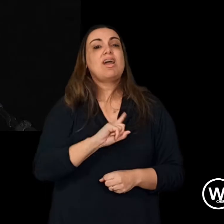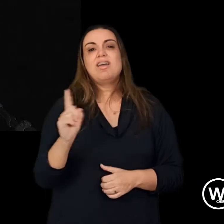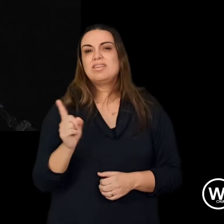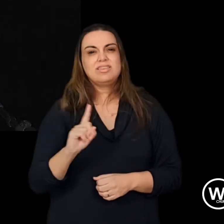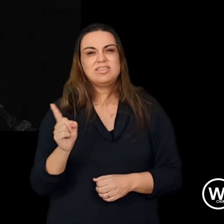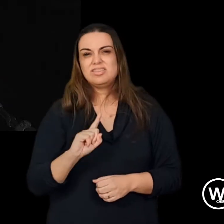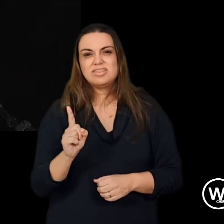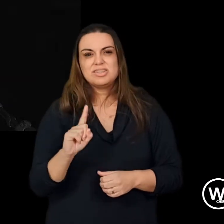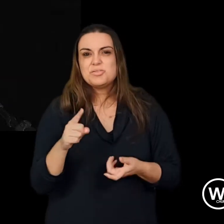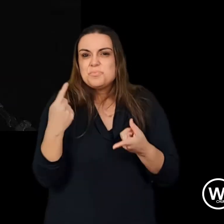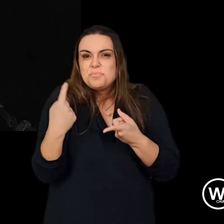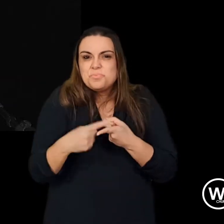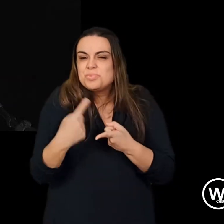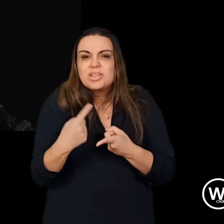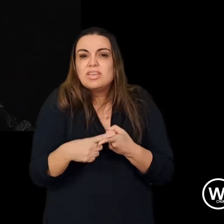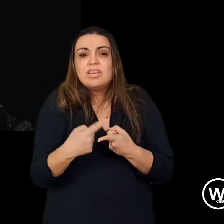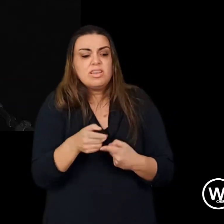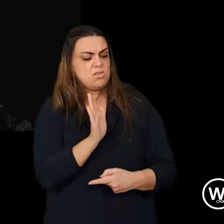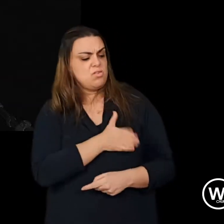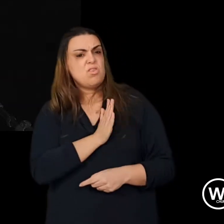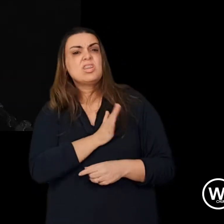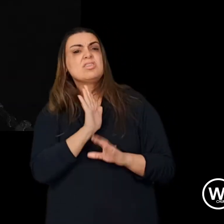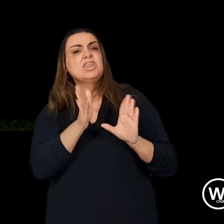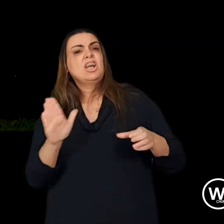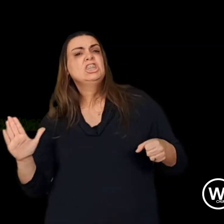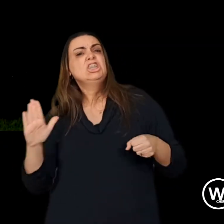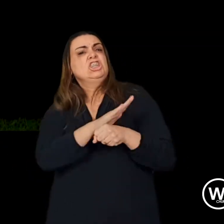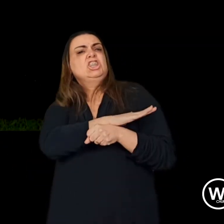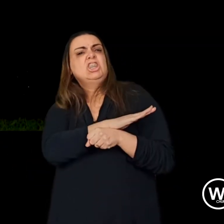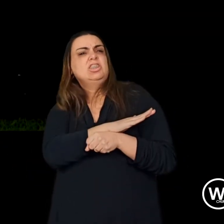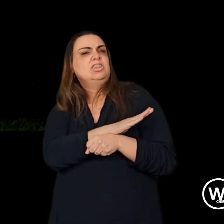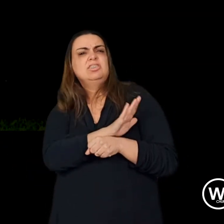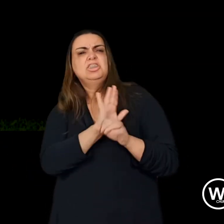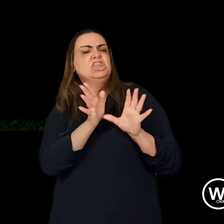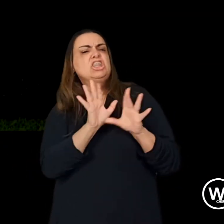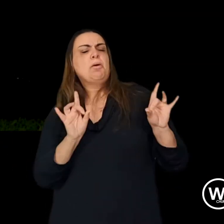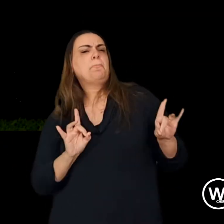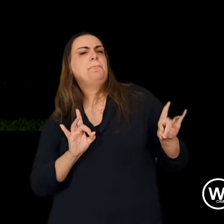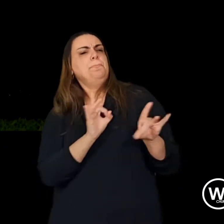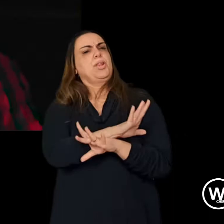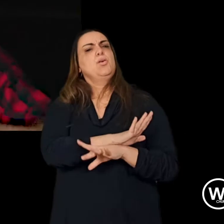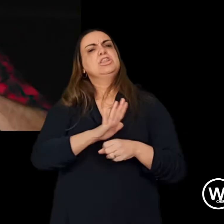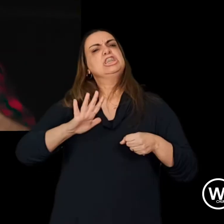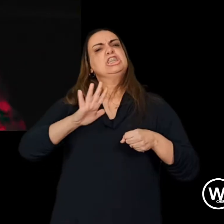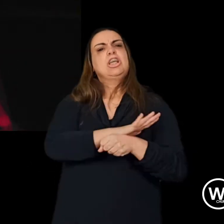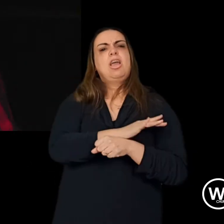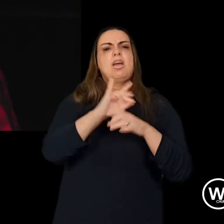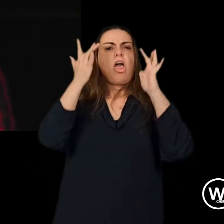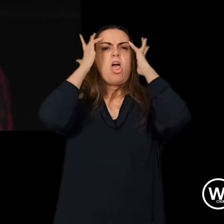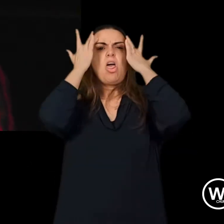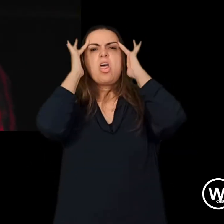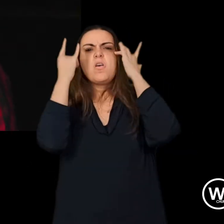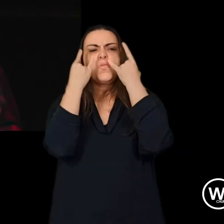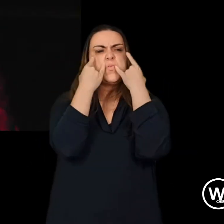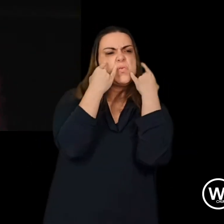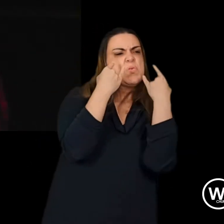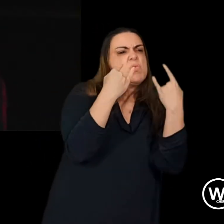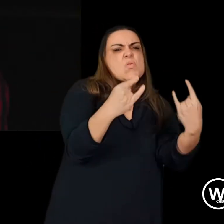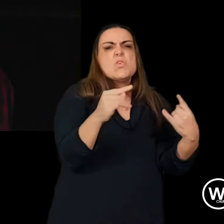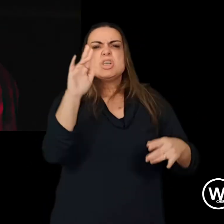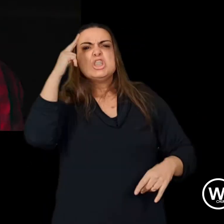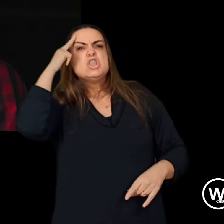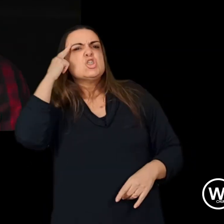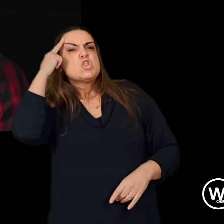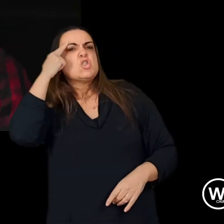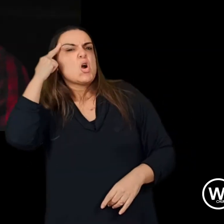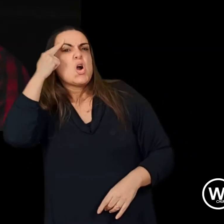não conseguem guardar em seu coração porque o seu coração já está cheio, já está preenchido, cheio de paixões pessoais, cheio de